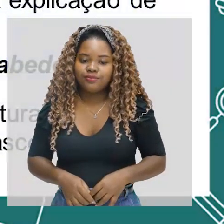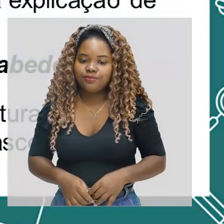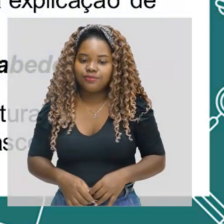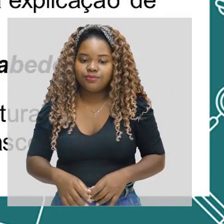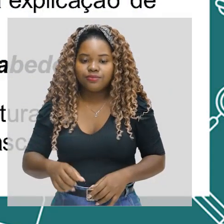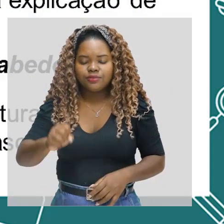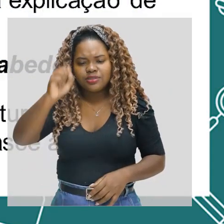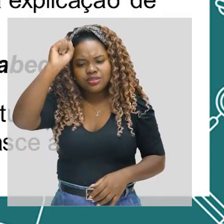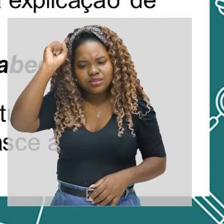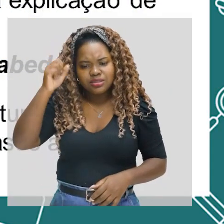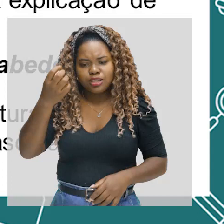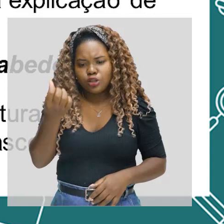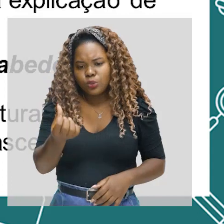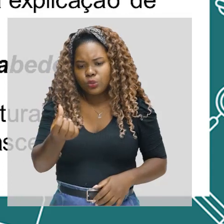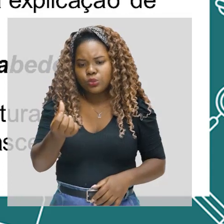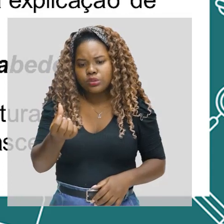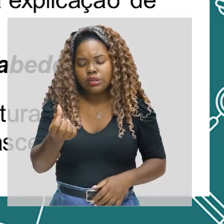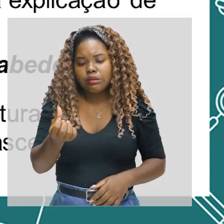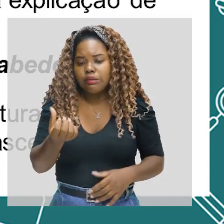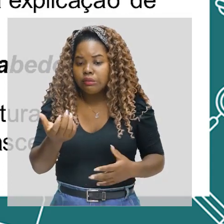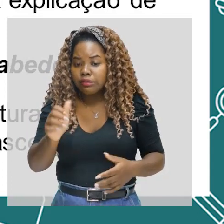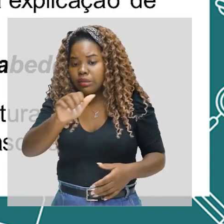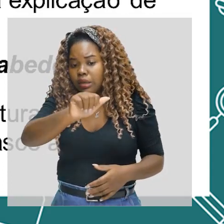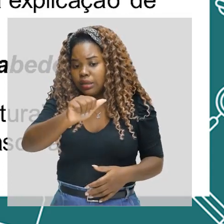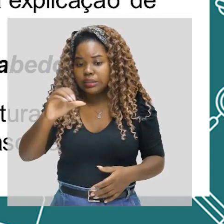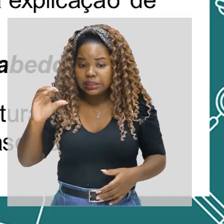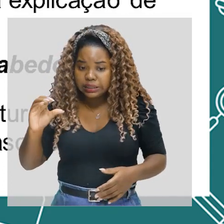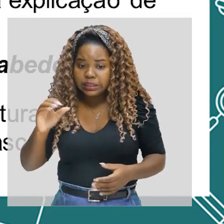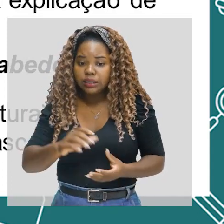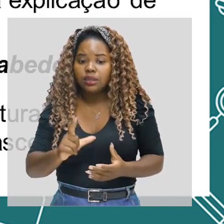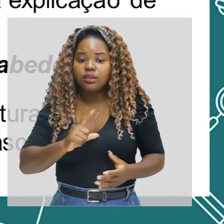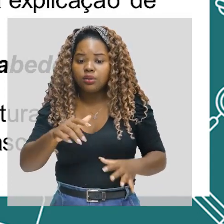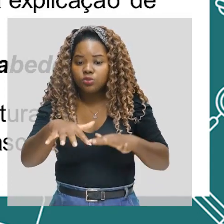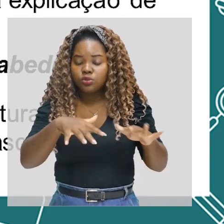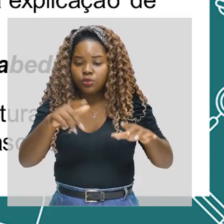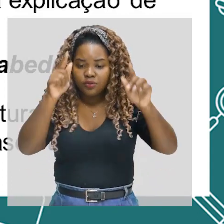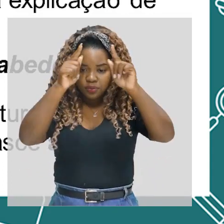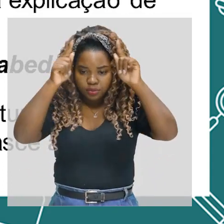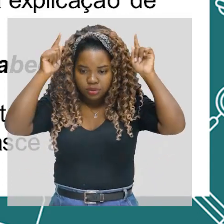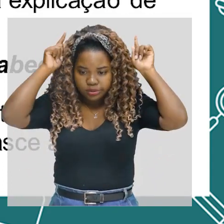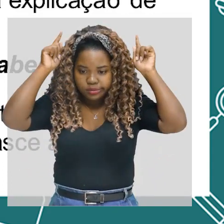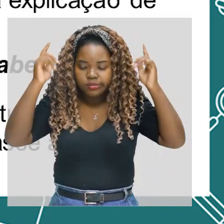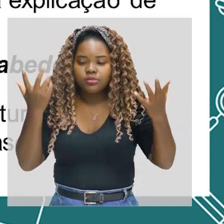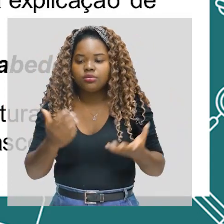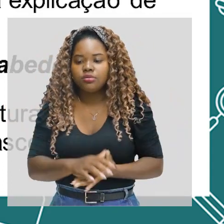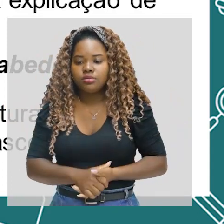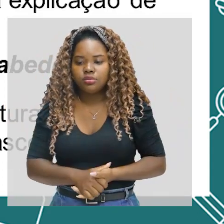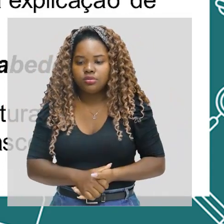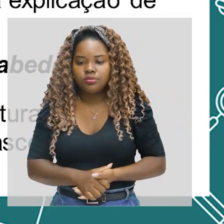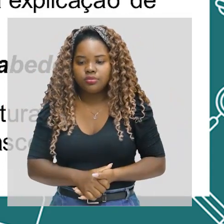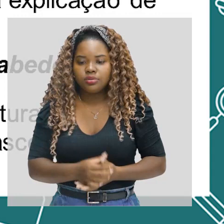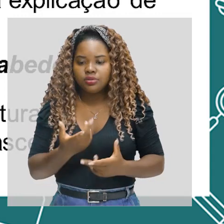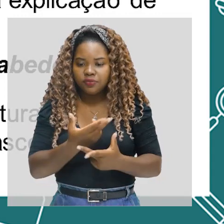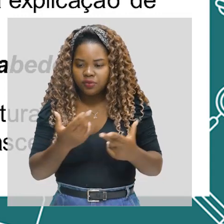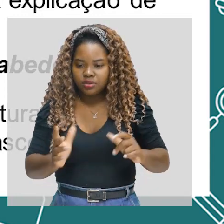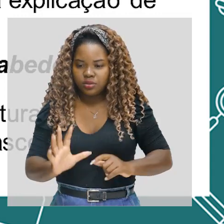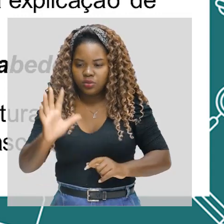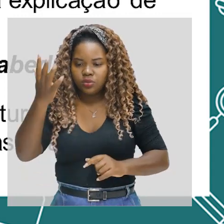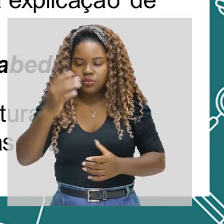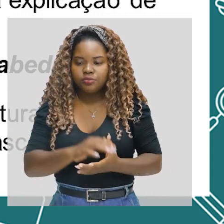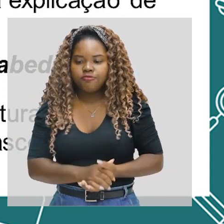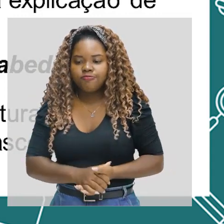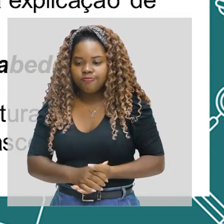VI a.C., aí nós temos o movimento grego, né, que ele começa a nascer, certo? Então na Grécia surge um conjunto de